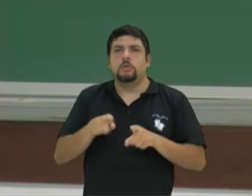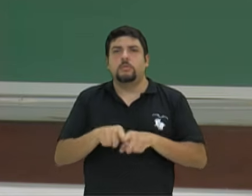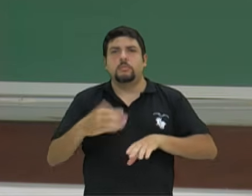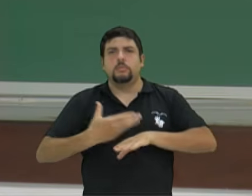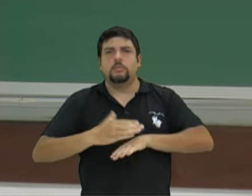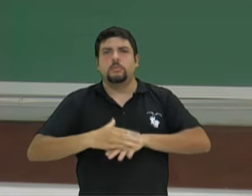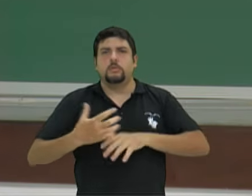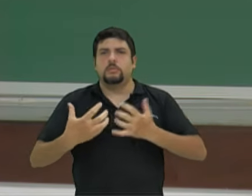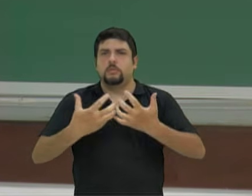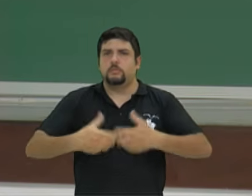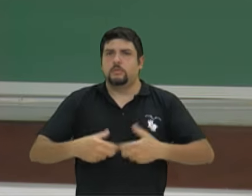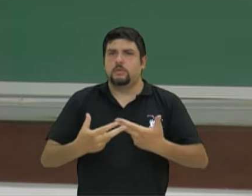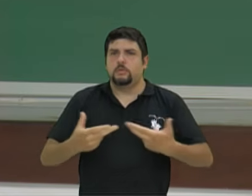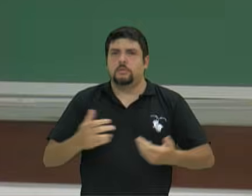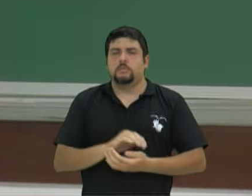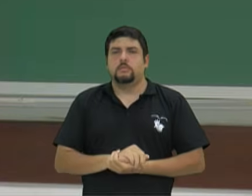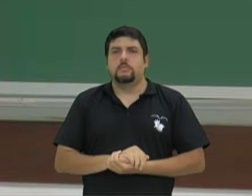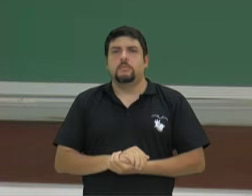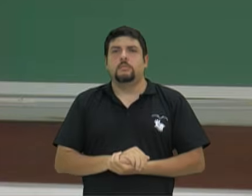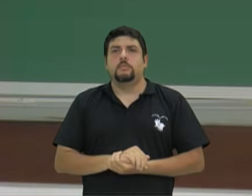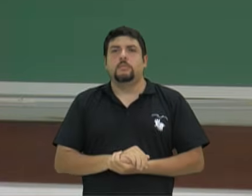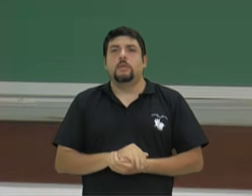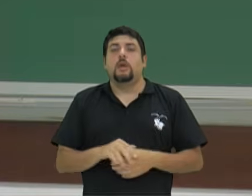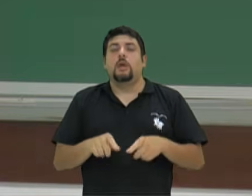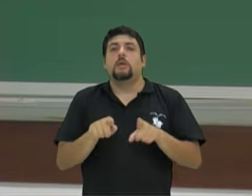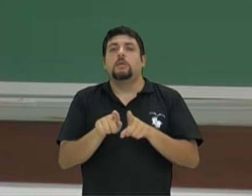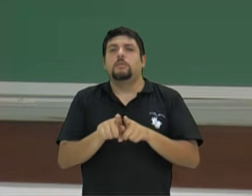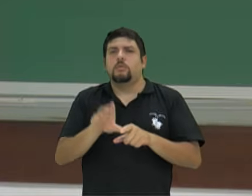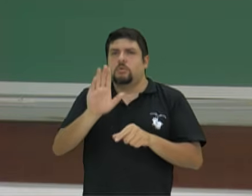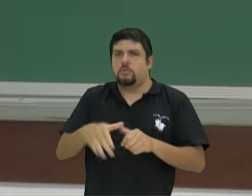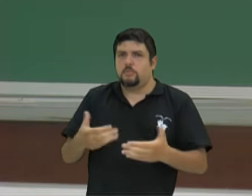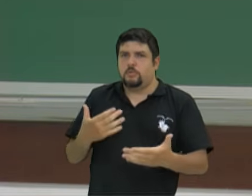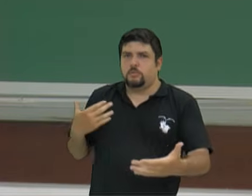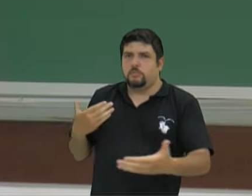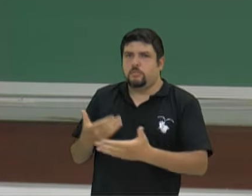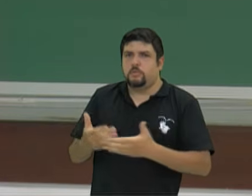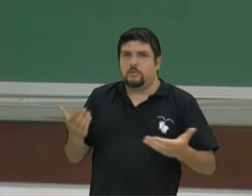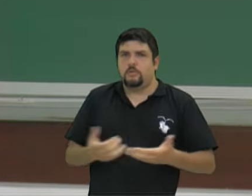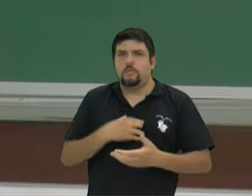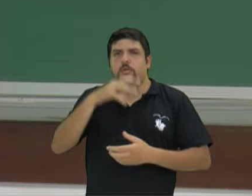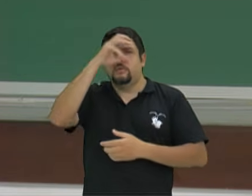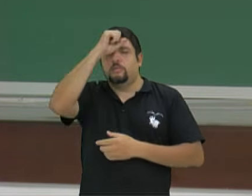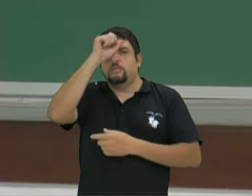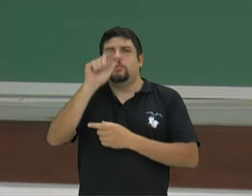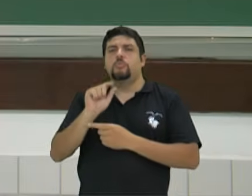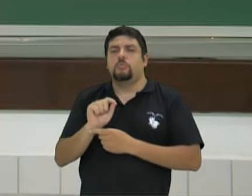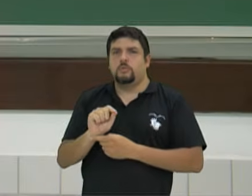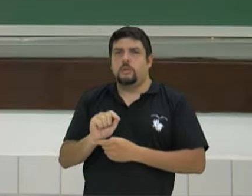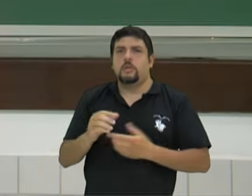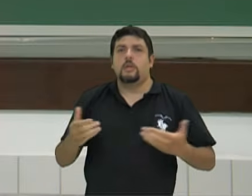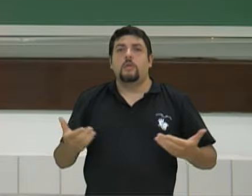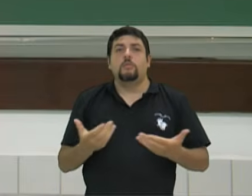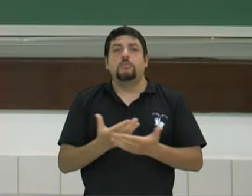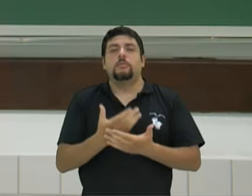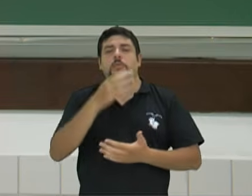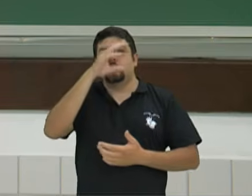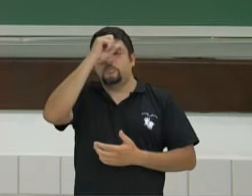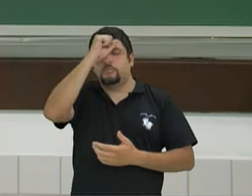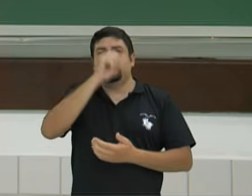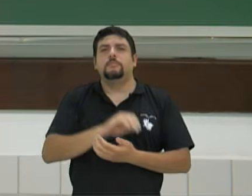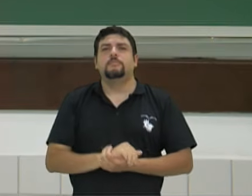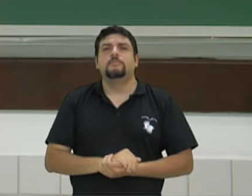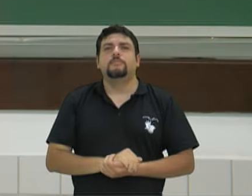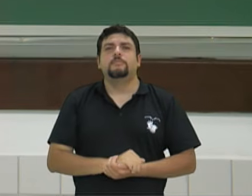certo com ele, né, bem humorado. Então, o que a gente aprendeu hoje? Olha eu aqui de novo, pessoal. O que a gente aprendeu hoje aqui, né,